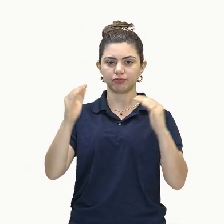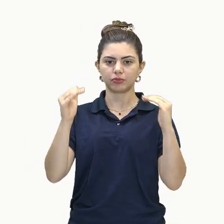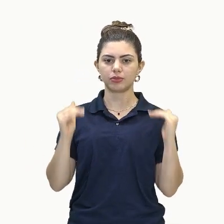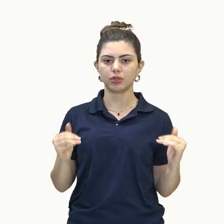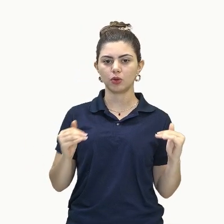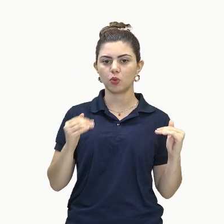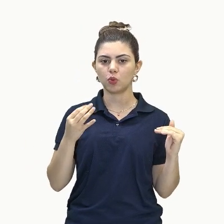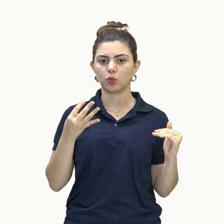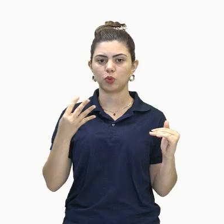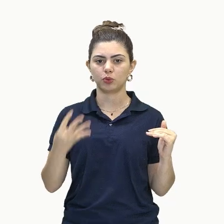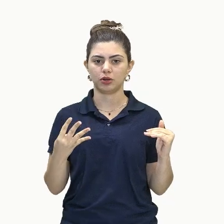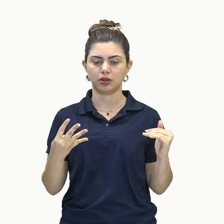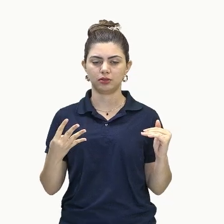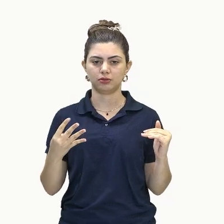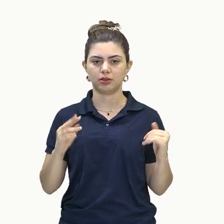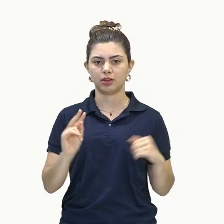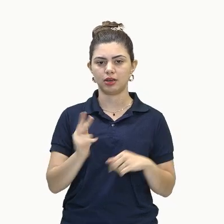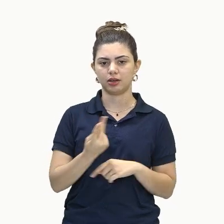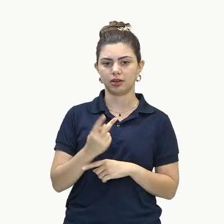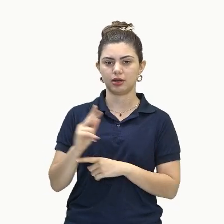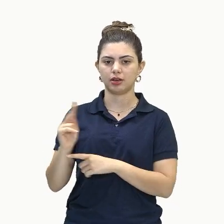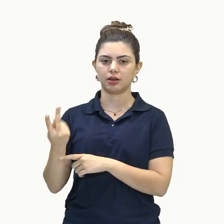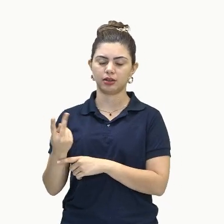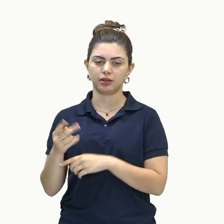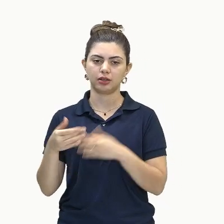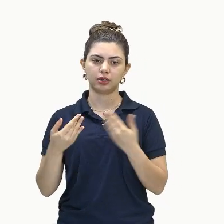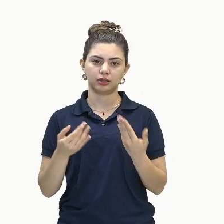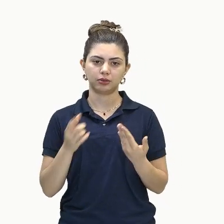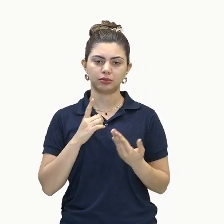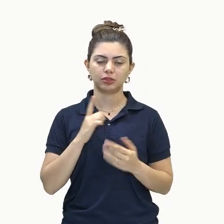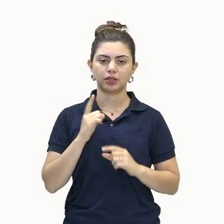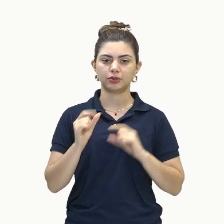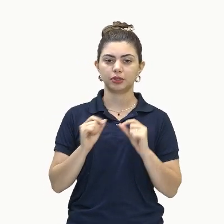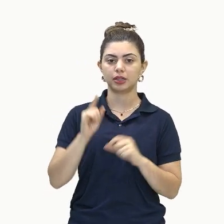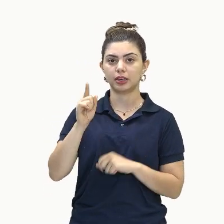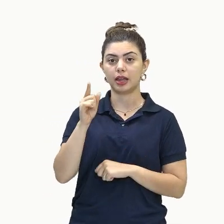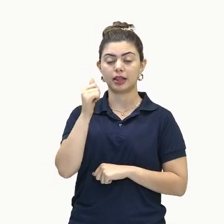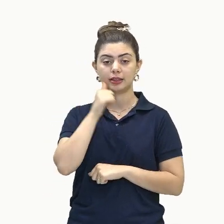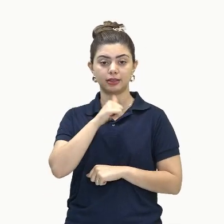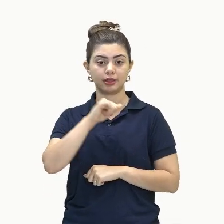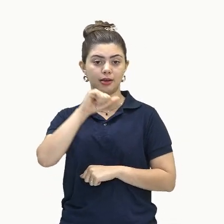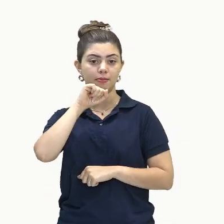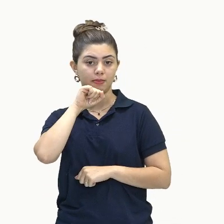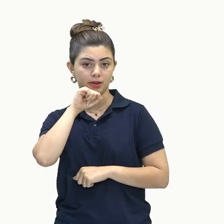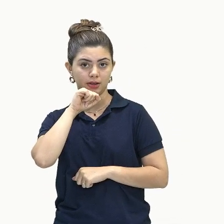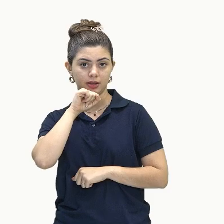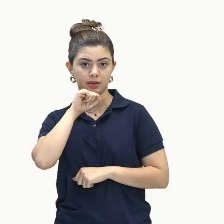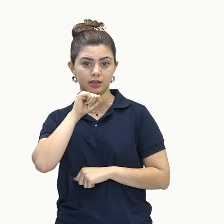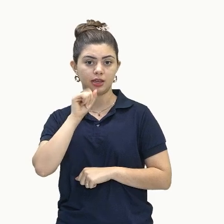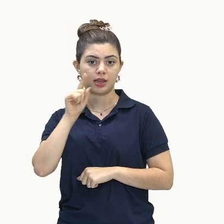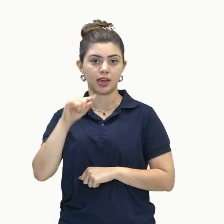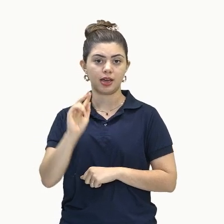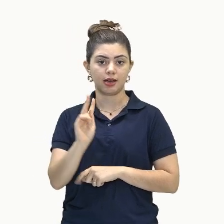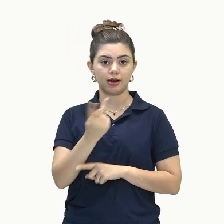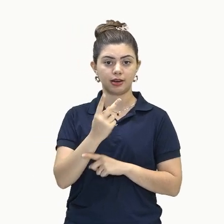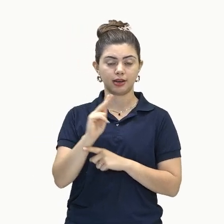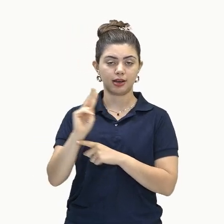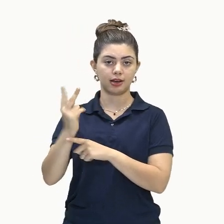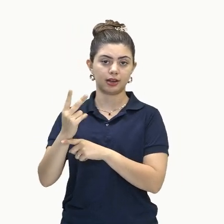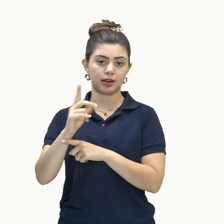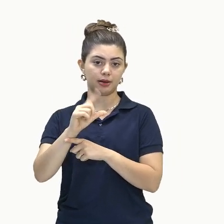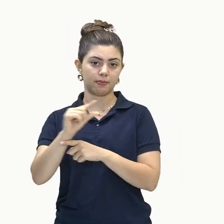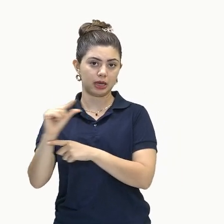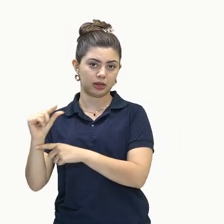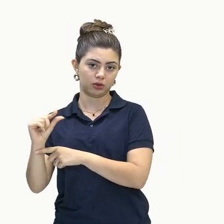recessivo. Portanto, obrigatoriamente, ele recebeu um gene da sua mãe, que nós percebemos aqui, ela é homozigota recessiva, portanto, ela só pode ter